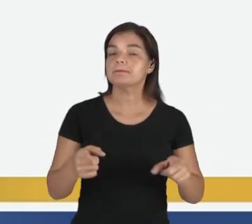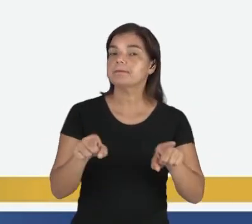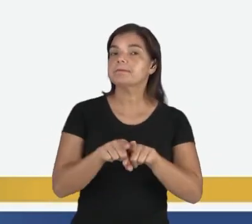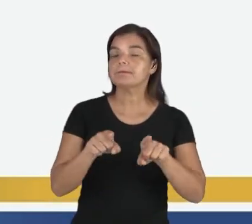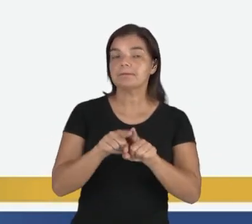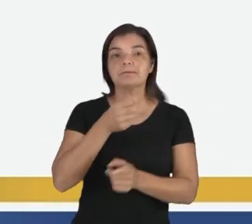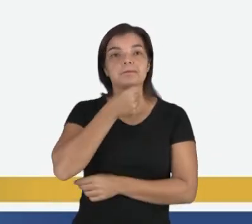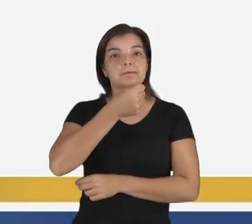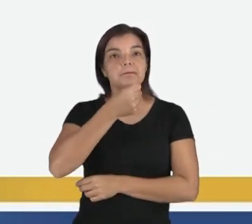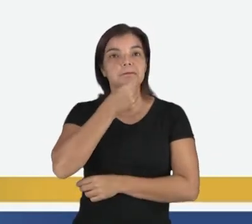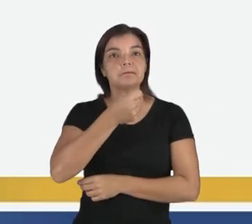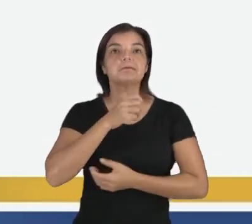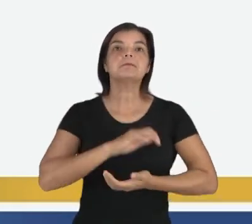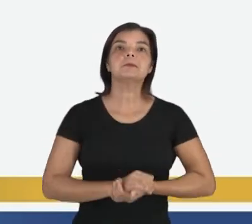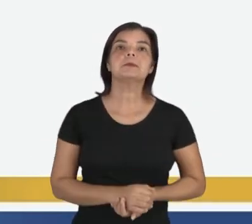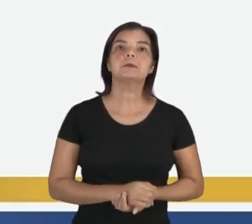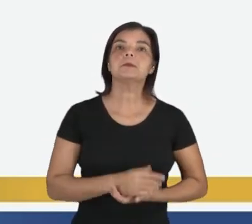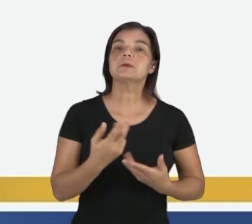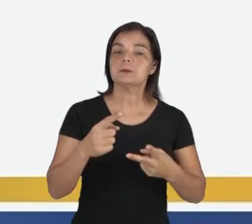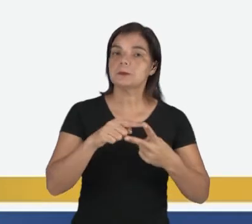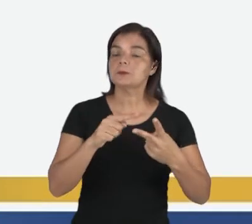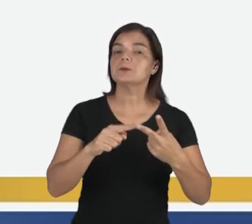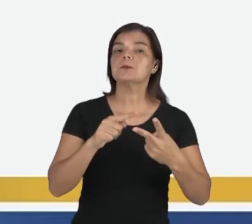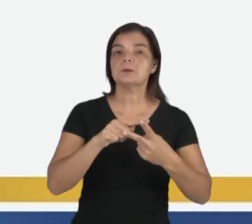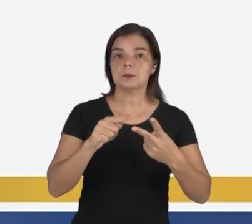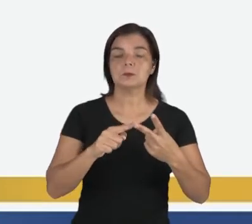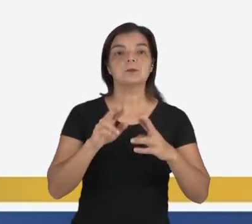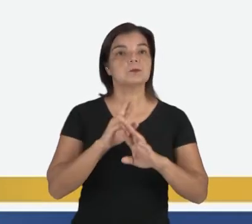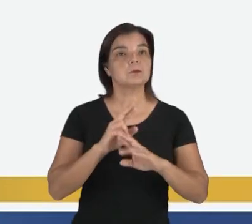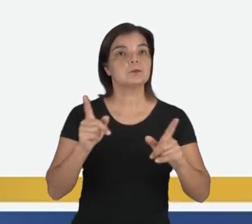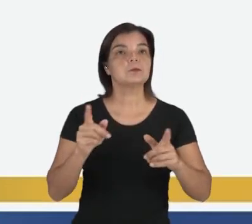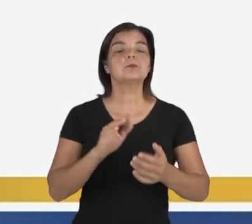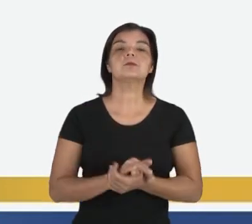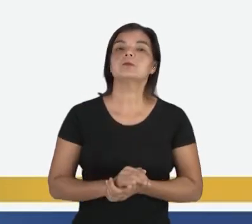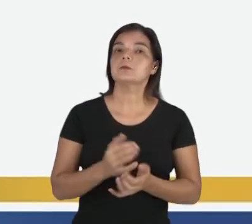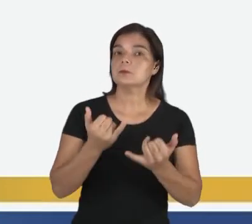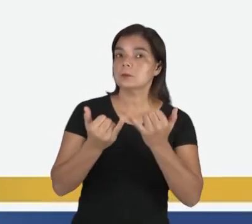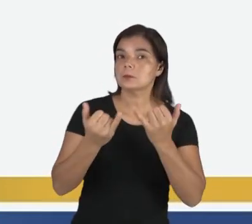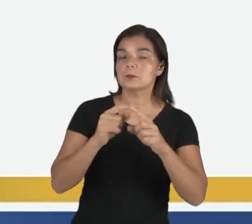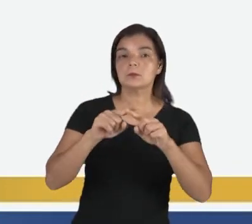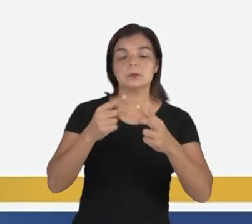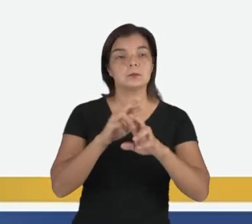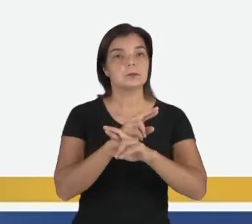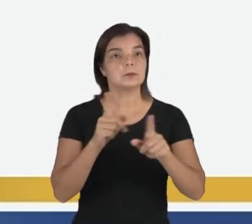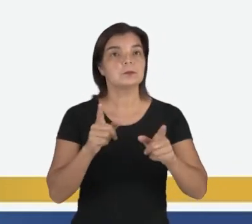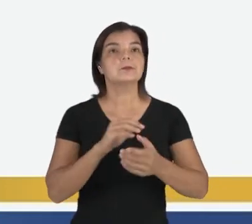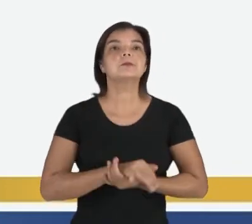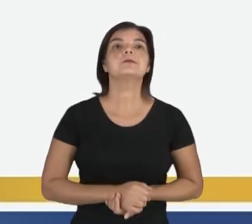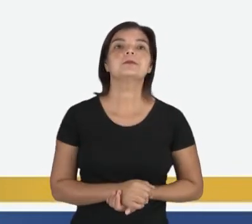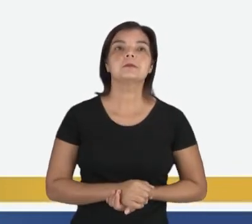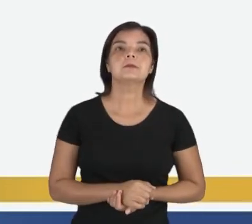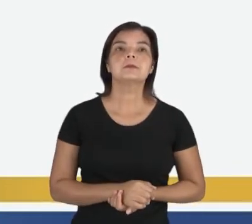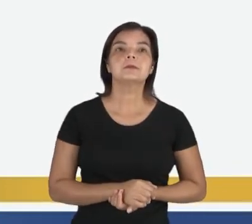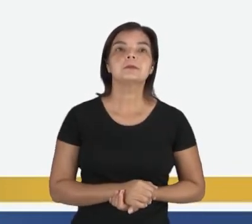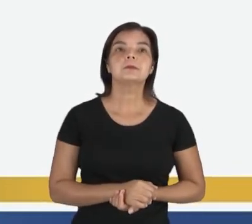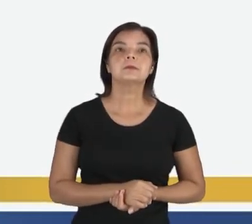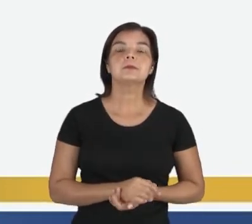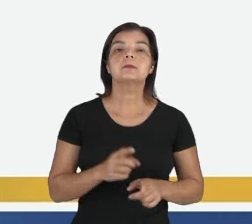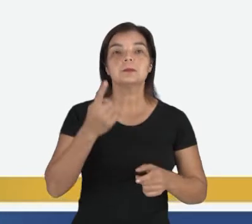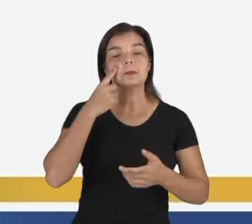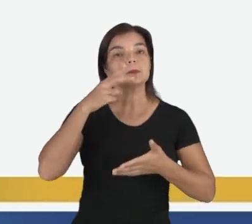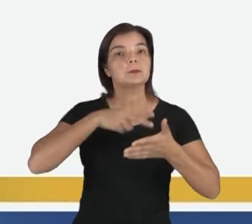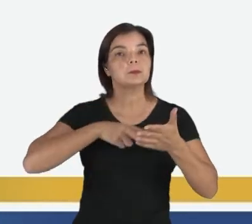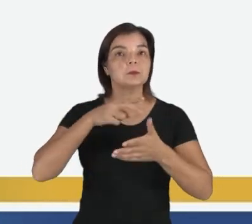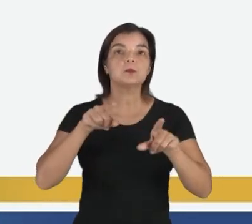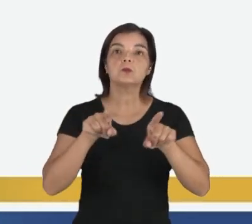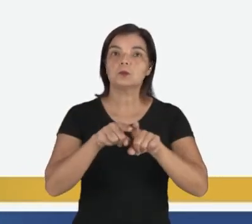como a reportagem também, né, que são 2 gêneros distintos, muito parecidos, porém são diferentes. Esse que nós